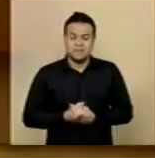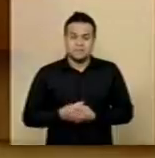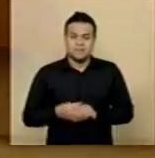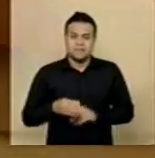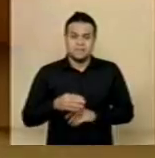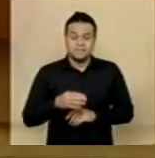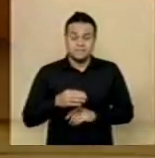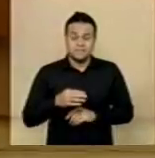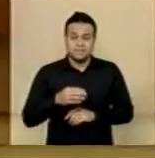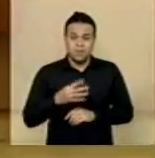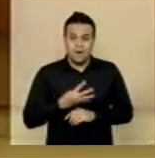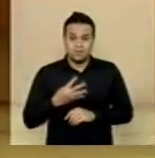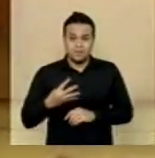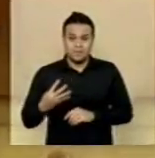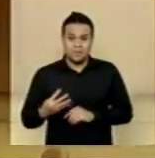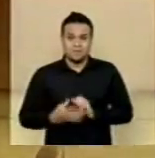16:44.